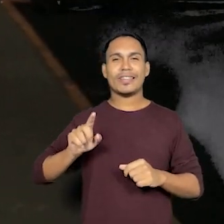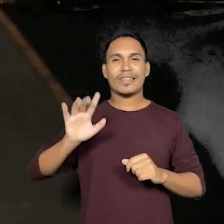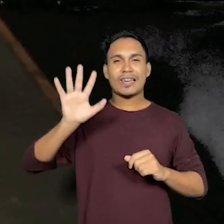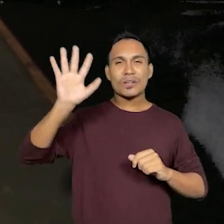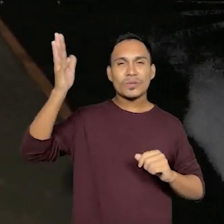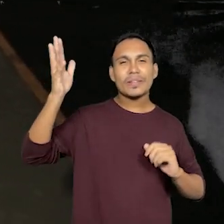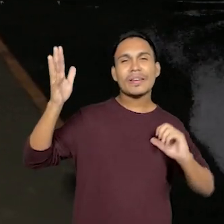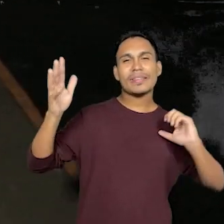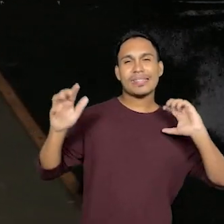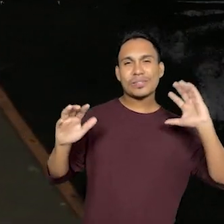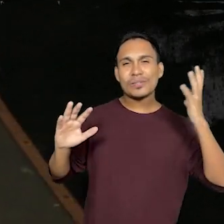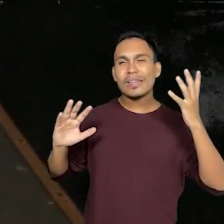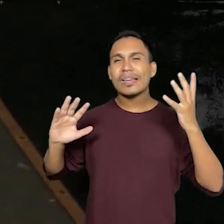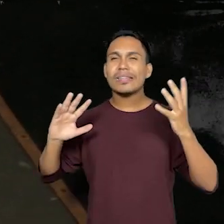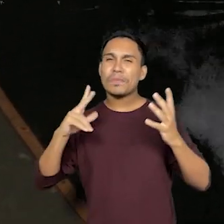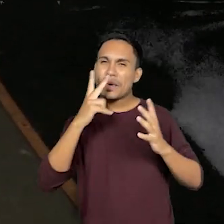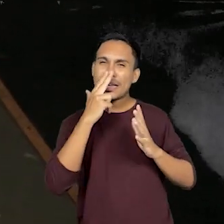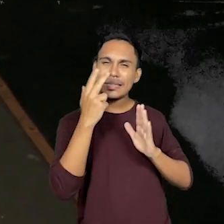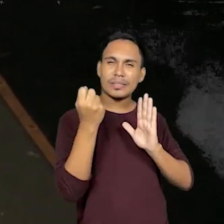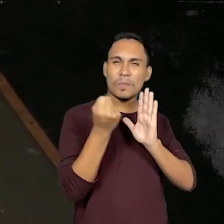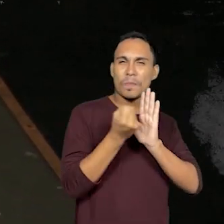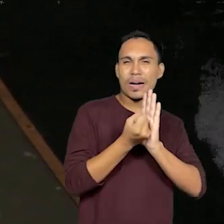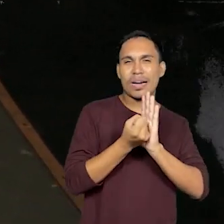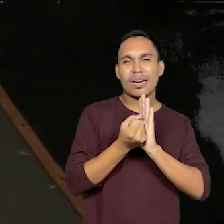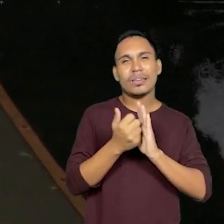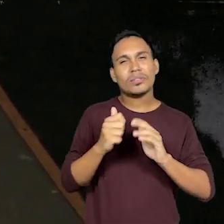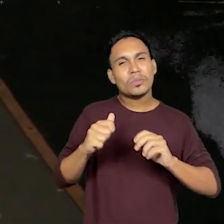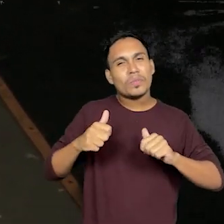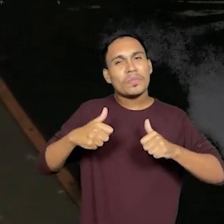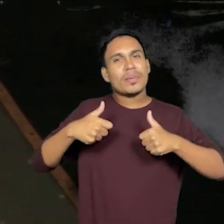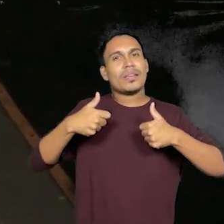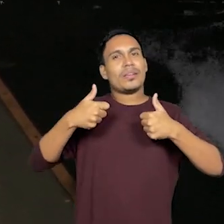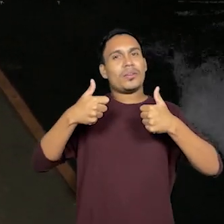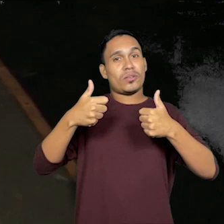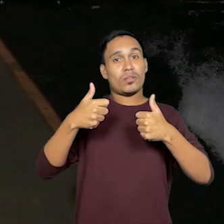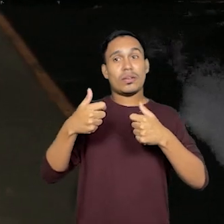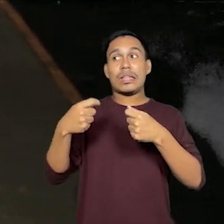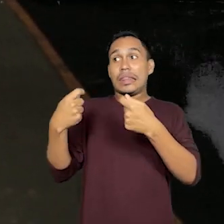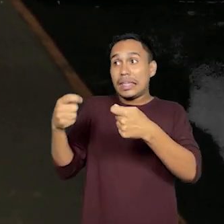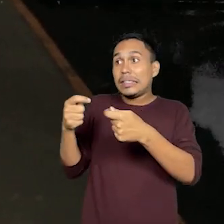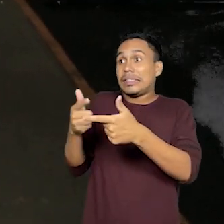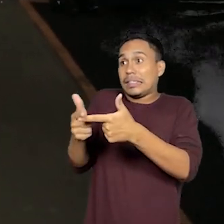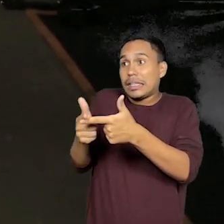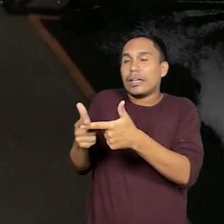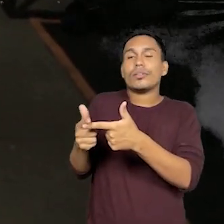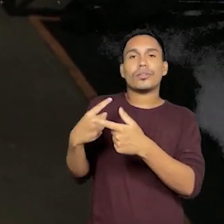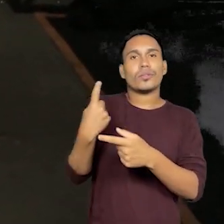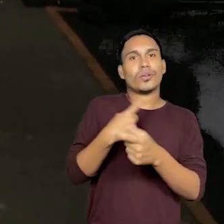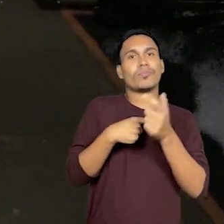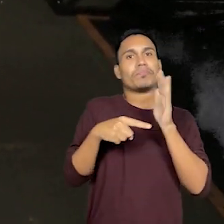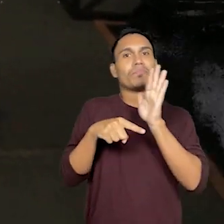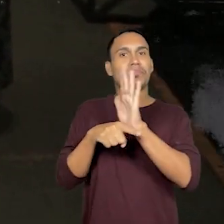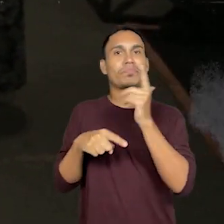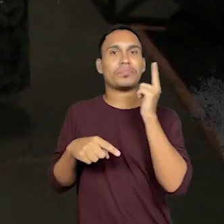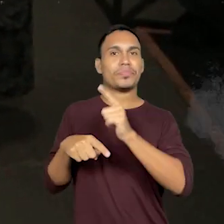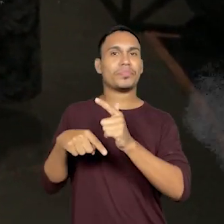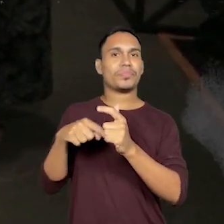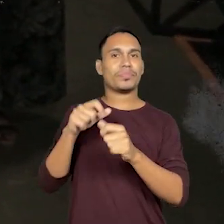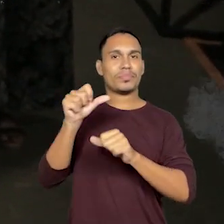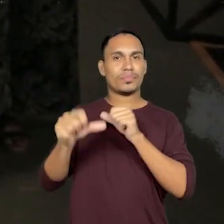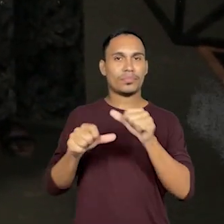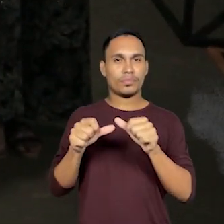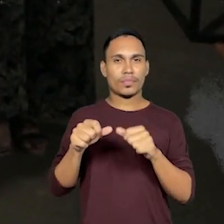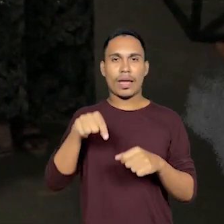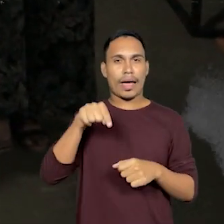deixando uma marca e a gente vai melhorando a partir das necessidades disso, né? De cada coisa que chega aqui. Exatamente. Não tem nem perigo de virar um